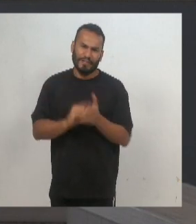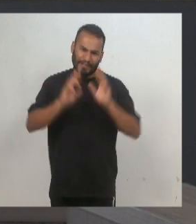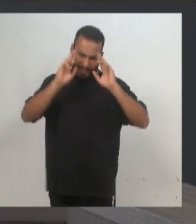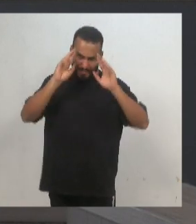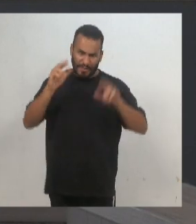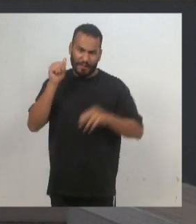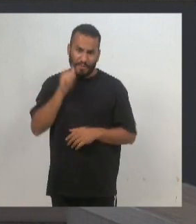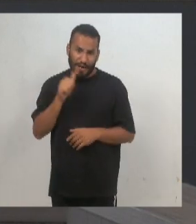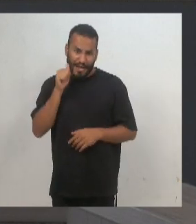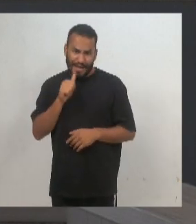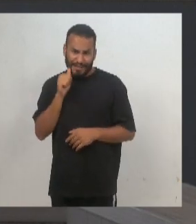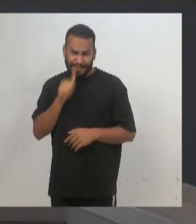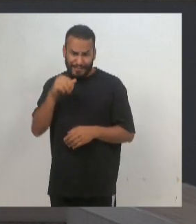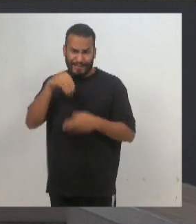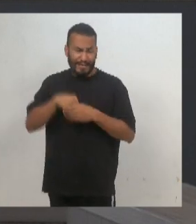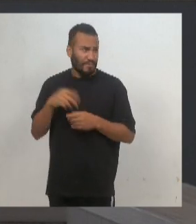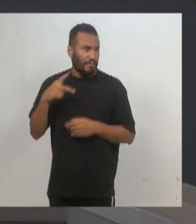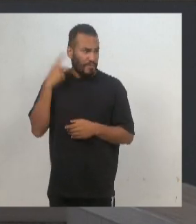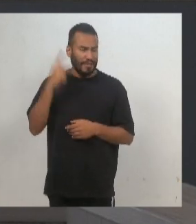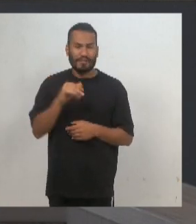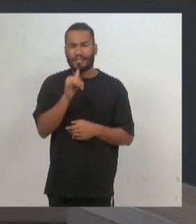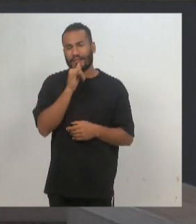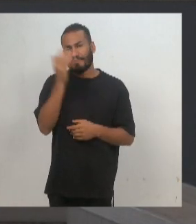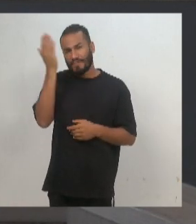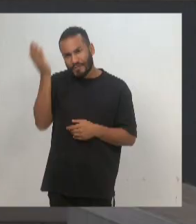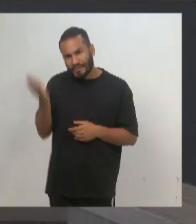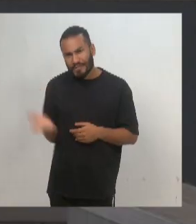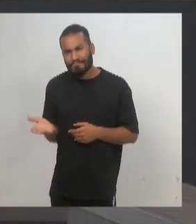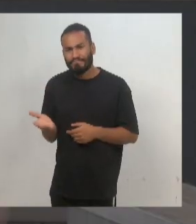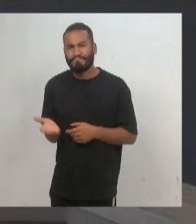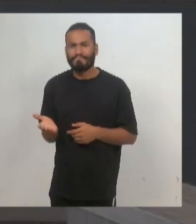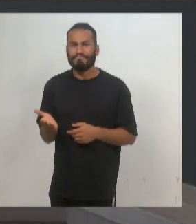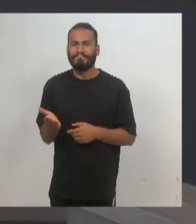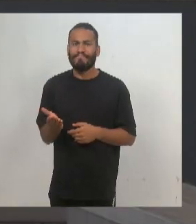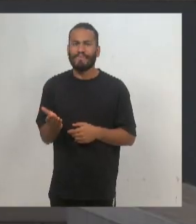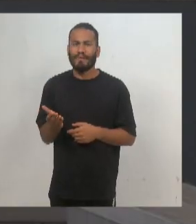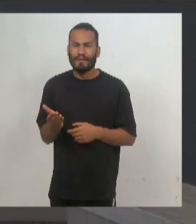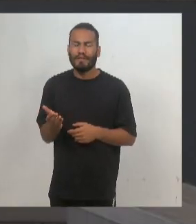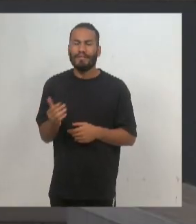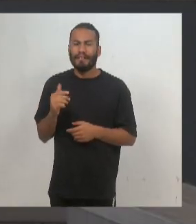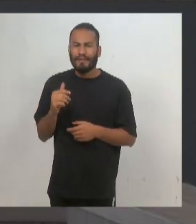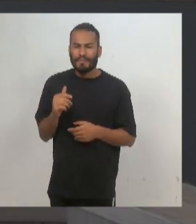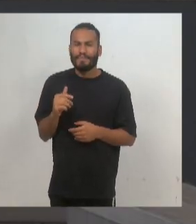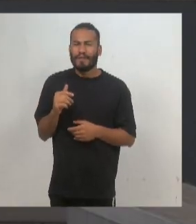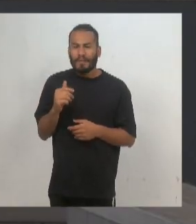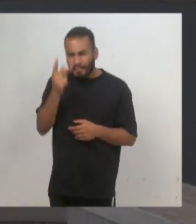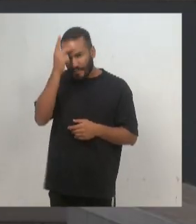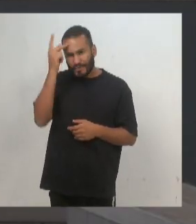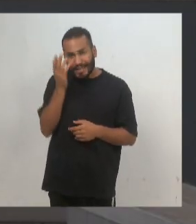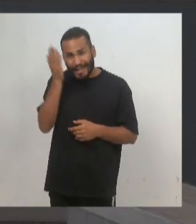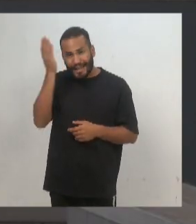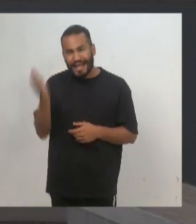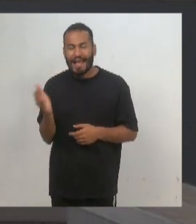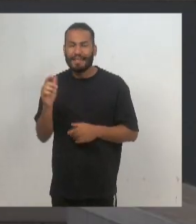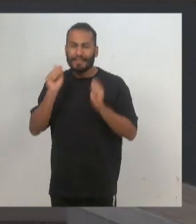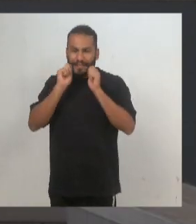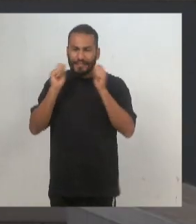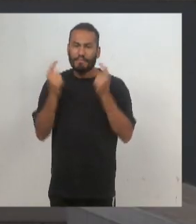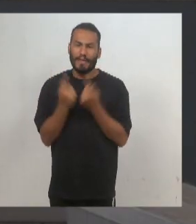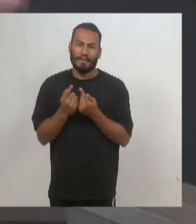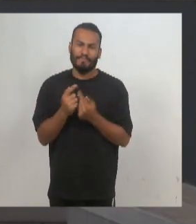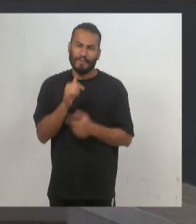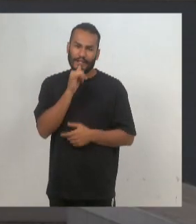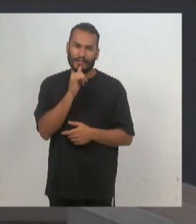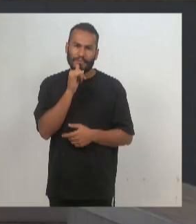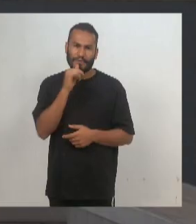respeito às mulheres que estão na política, como exemplo de Vossa Excelência aqui na vereança no nosso município, e quem está lá, inclusive na Assembleia Legislativa, exemplo